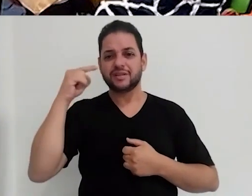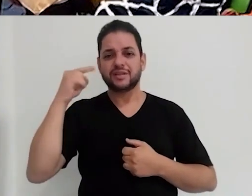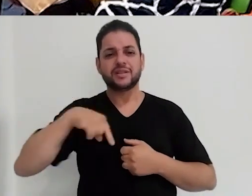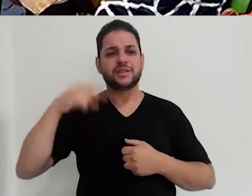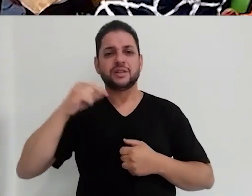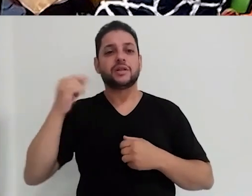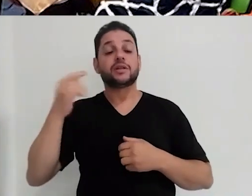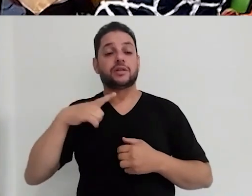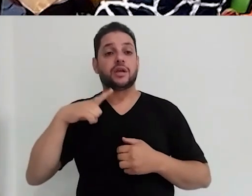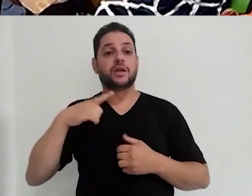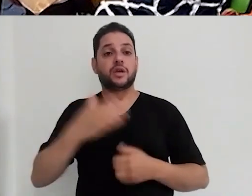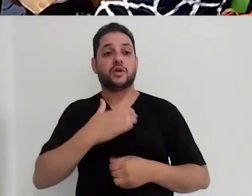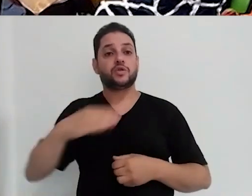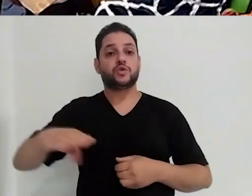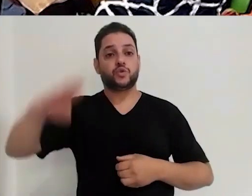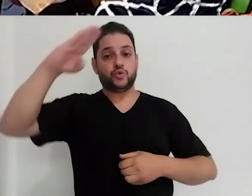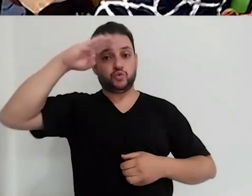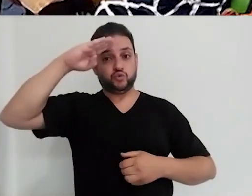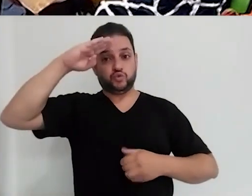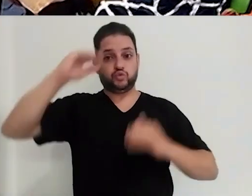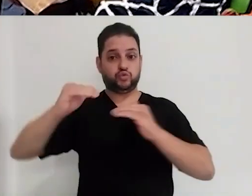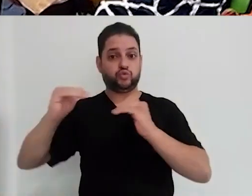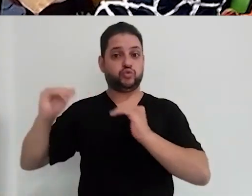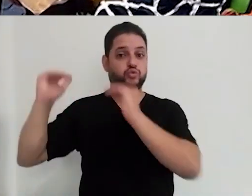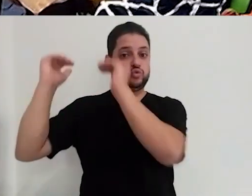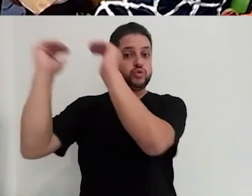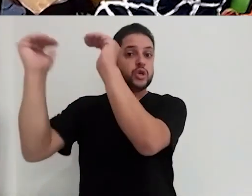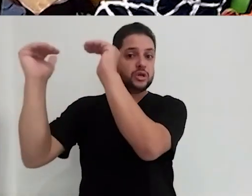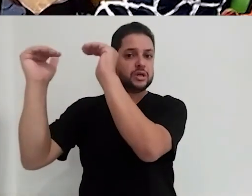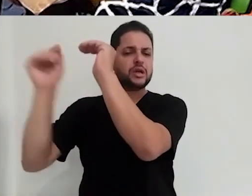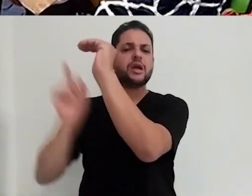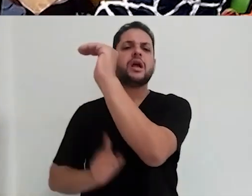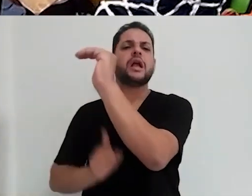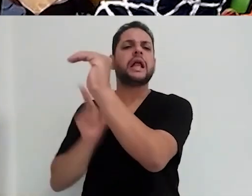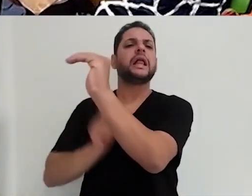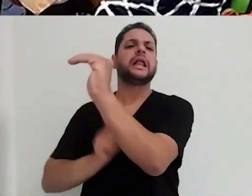dos 8 de janeiro que participaram, que tem alta patente.